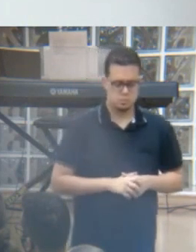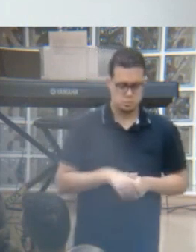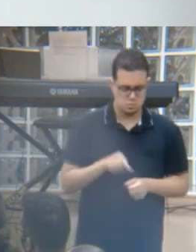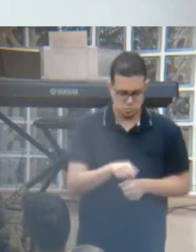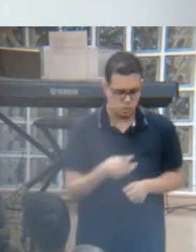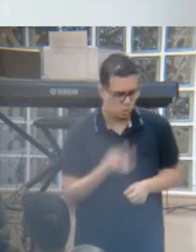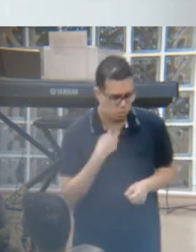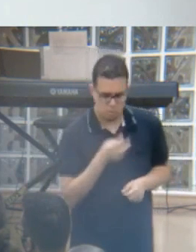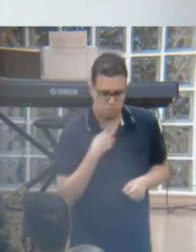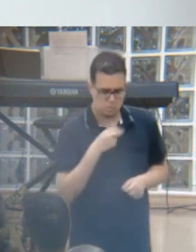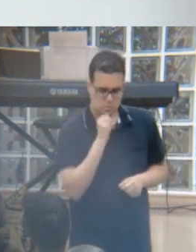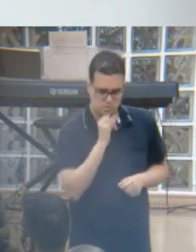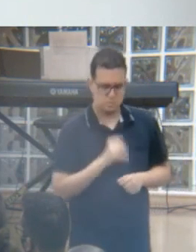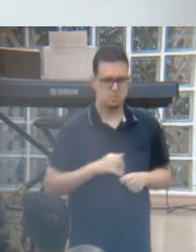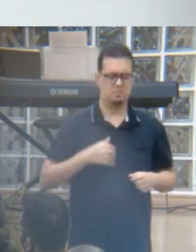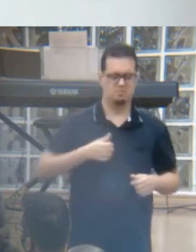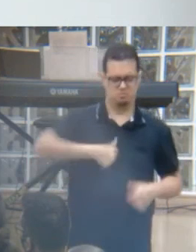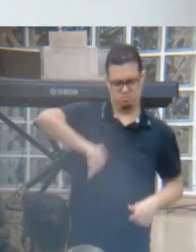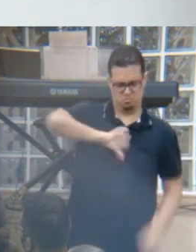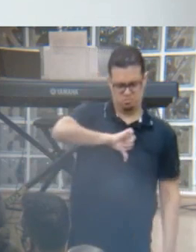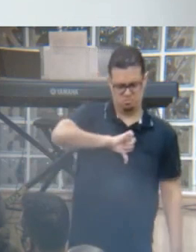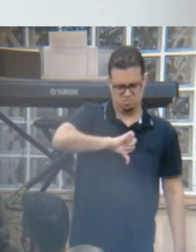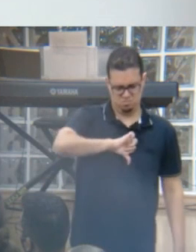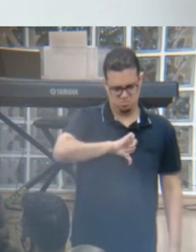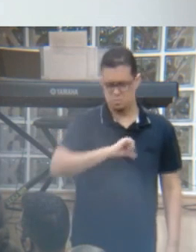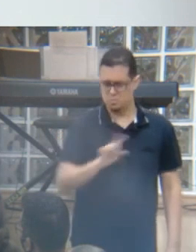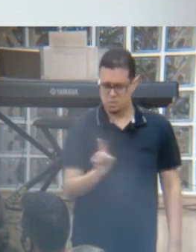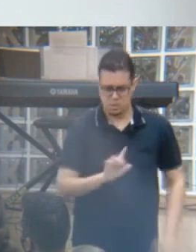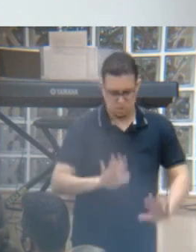tomar conta. Não é um positivismo barato, não.